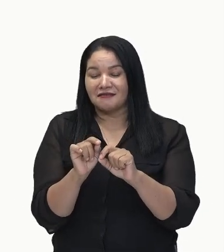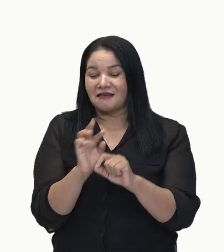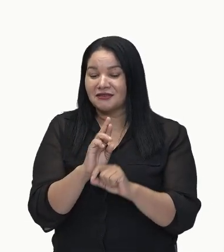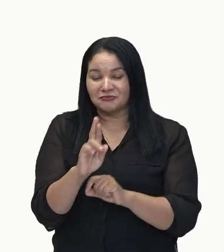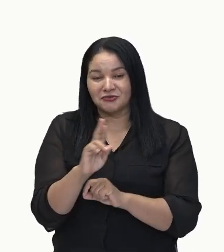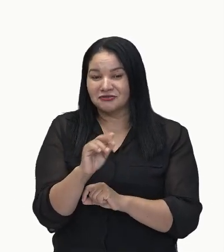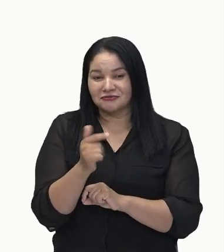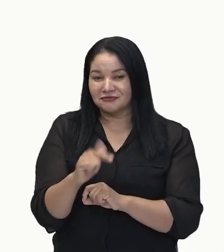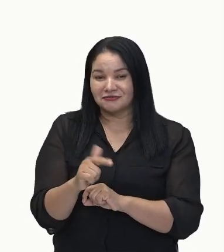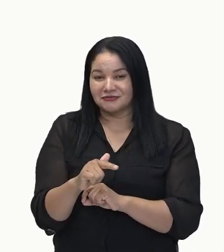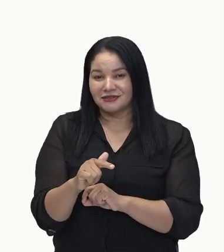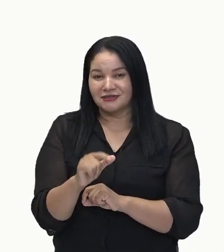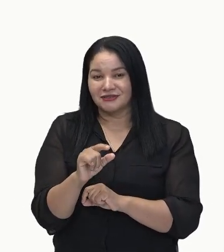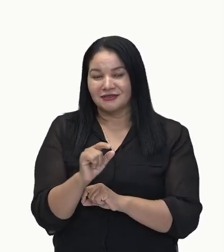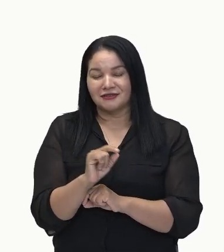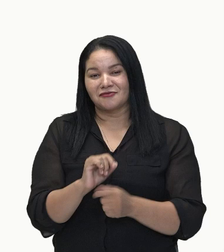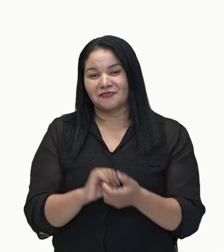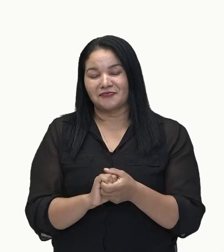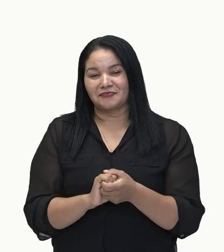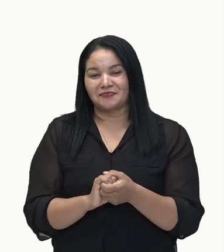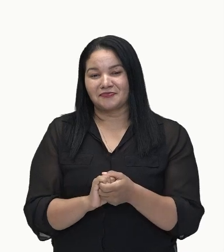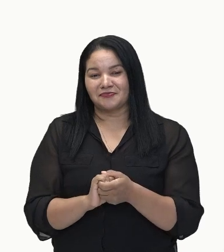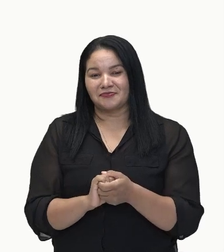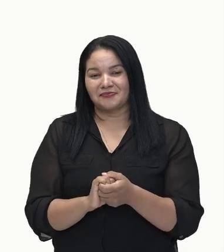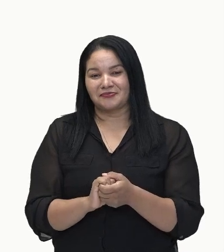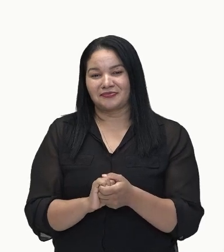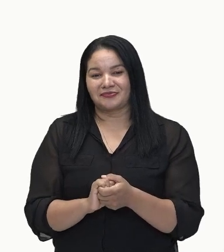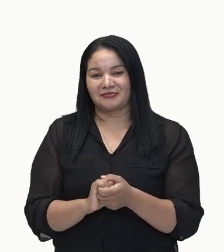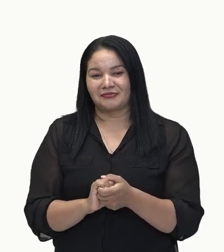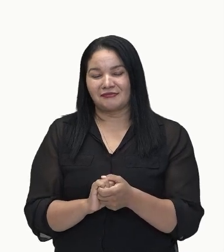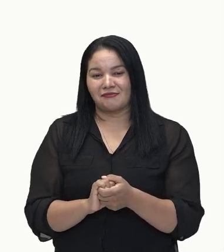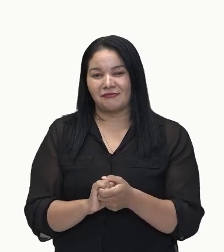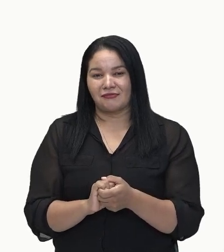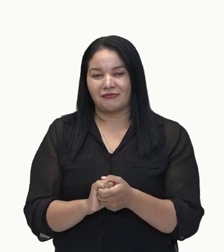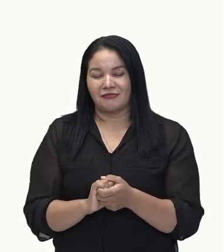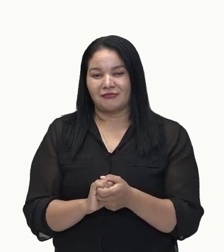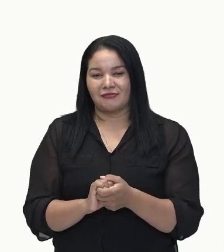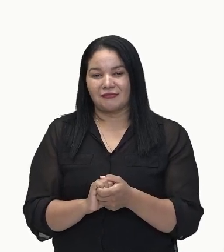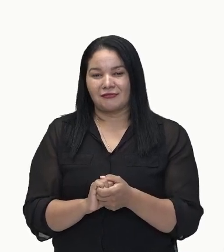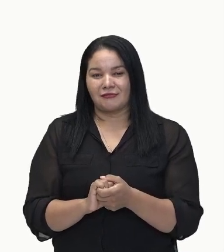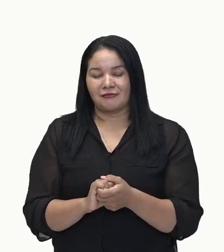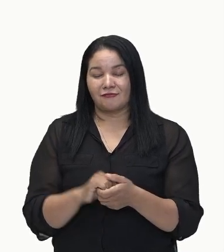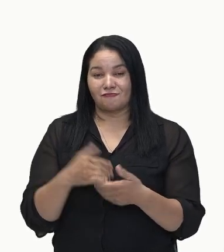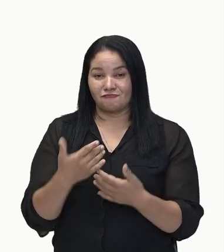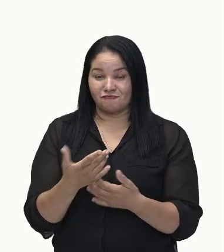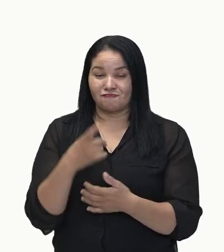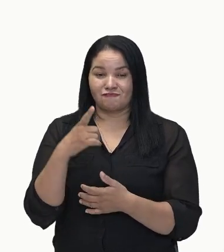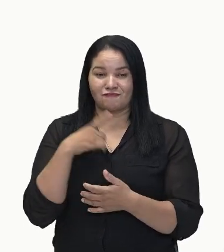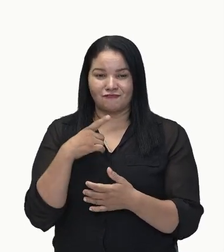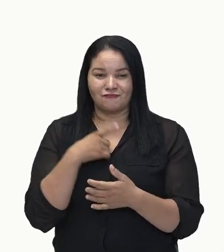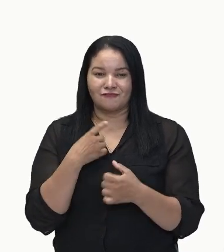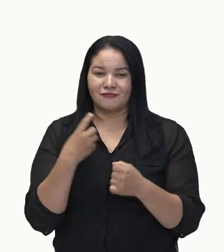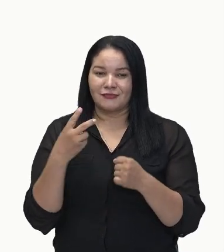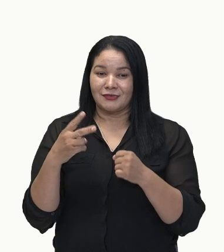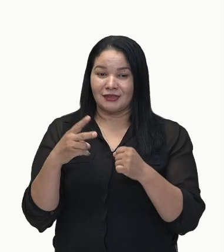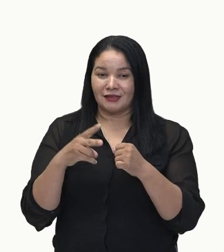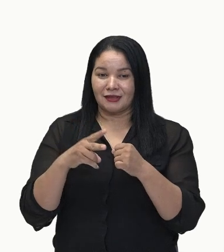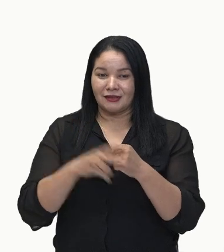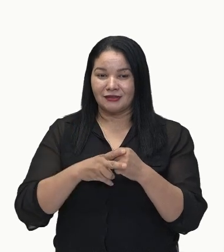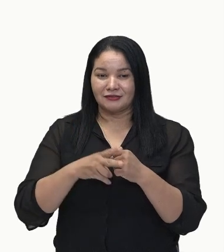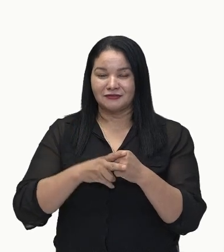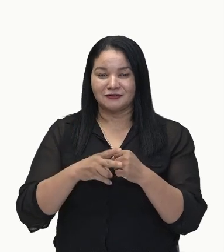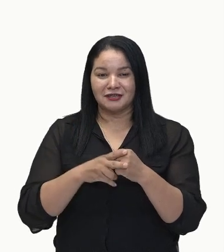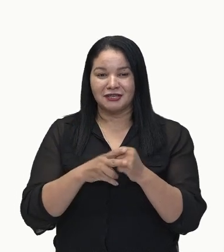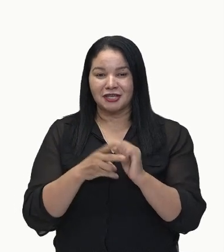resposta, né? Não tem resposta. Então, temos um verbo aí que vai